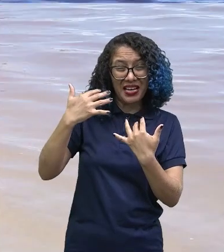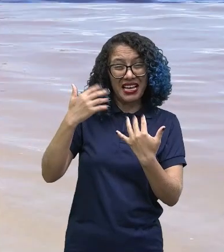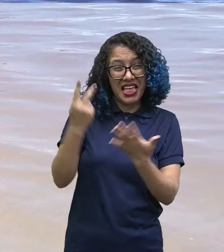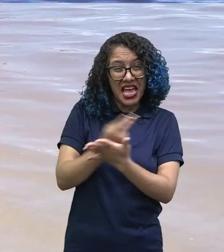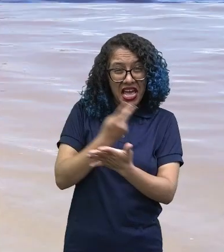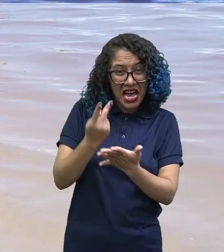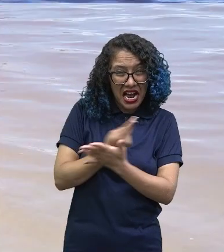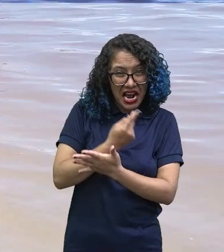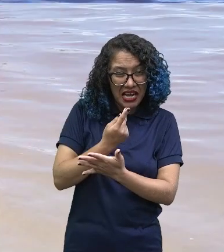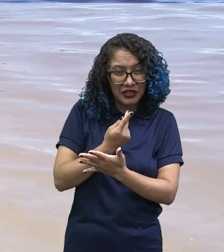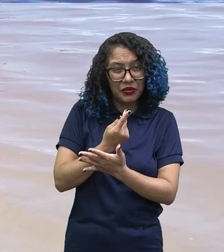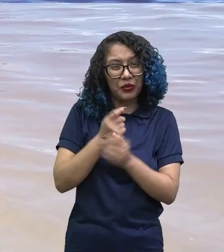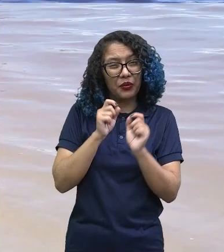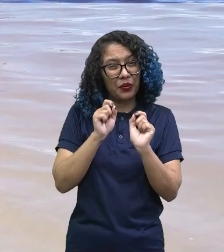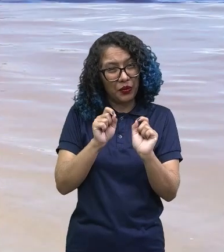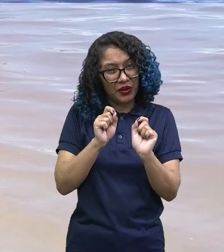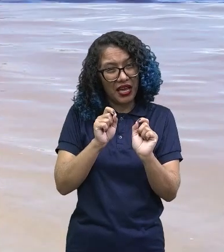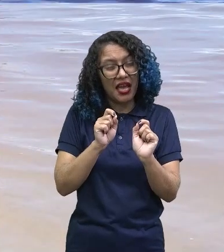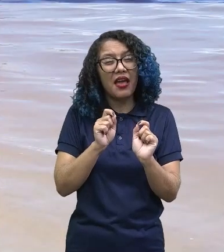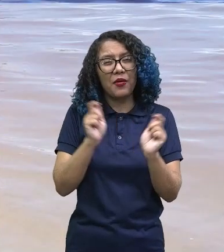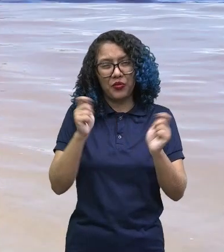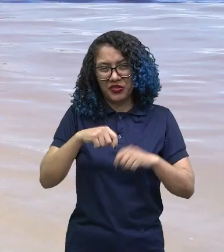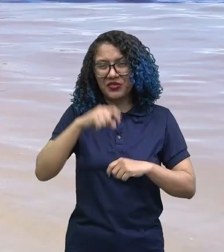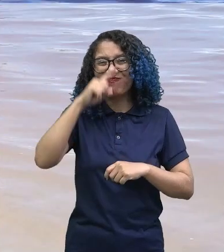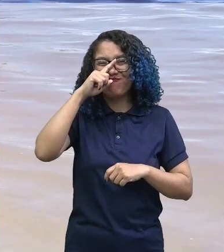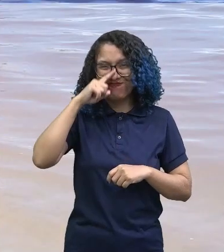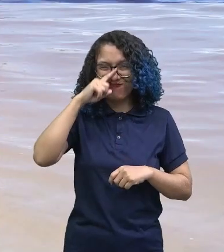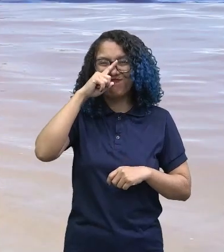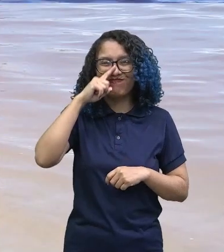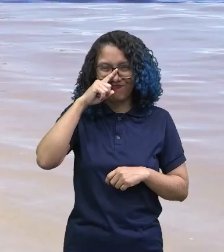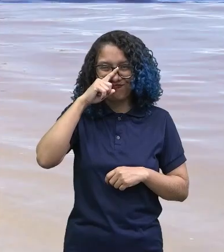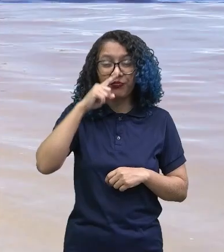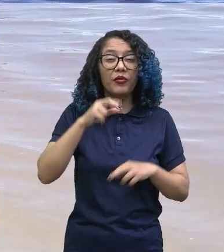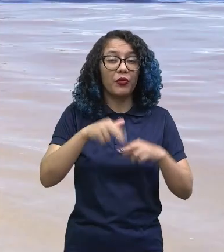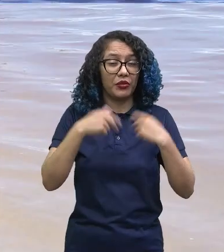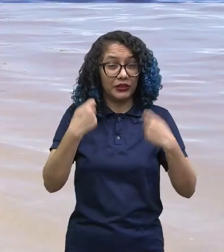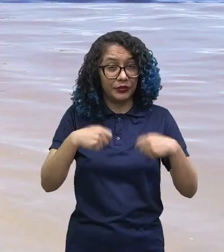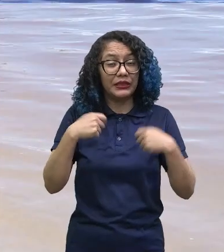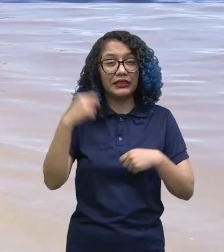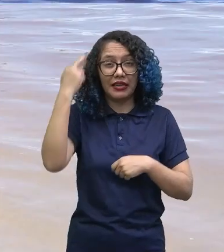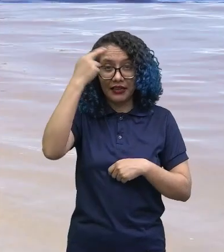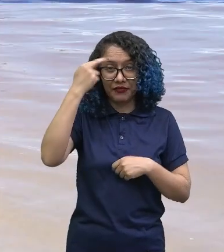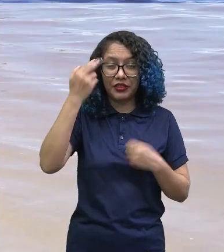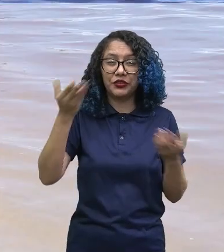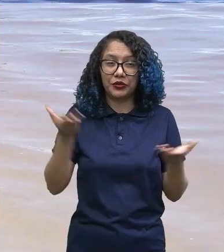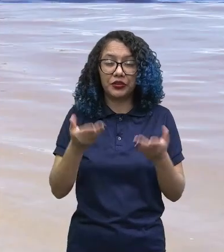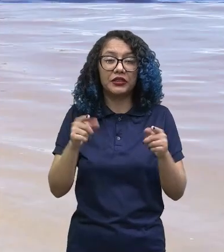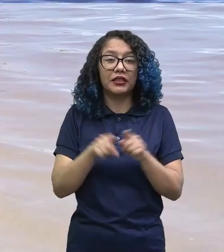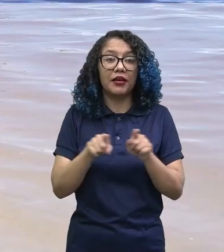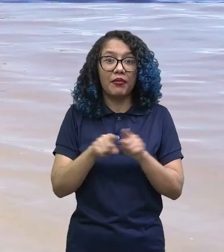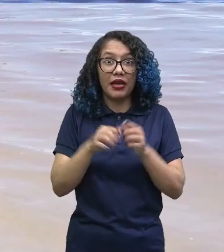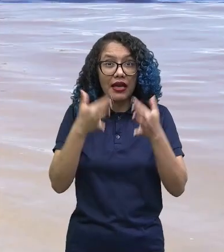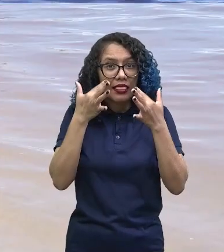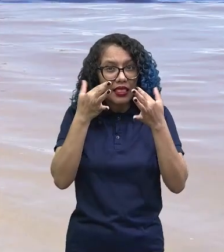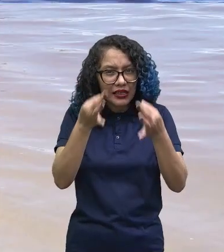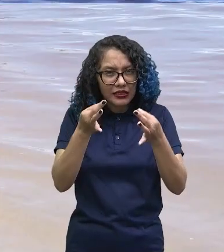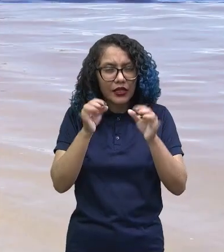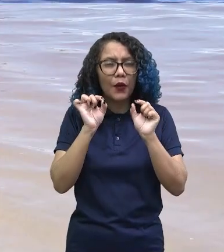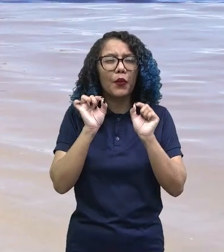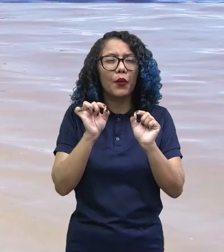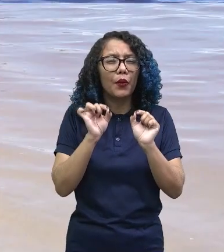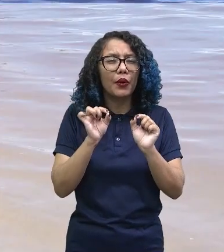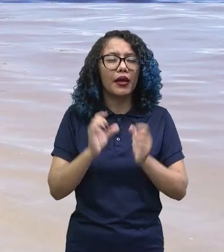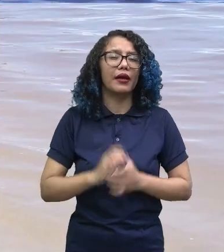inadequada, também não pode ser tão bom assim, é perigoso. Então, bora pensar um pouco sobre isso na aula de hoje. E com um detalhe, né? Como